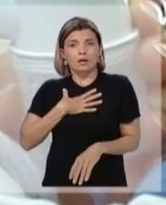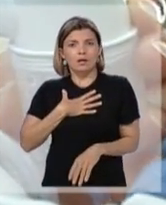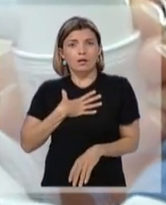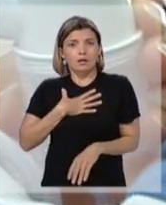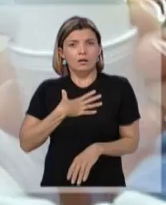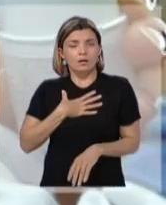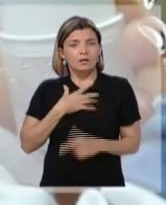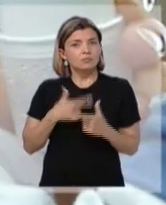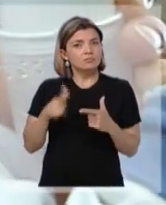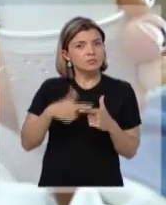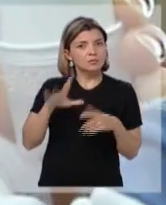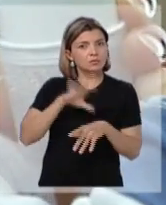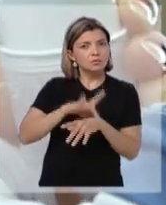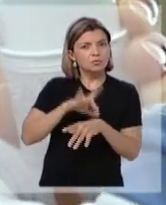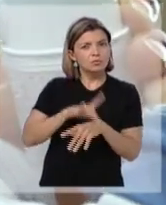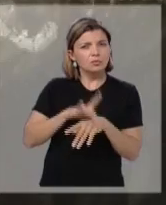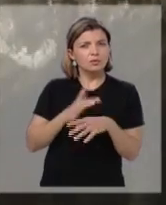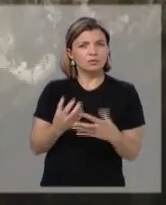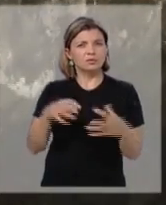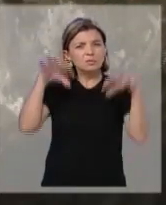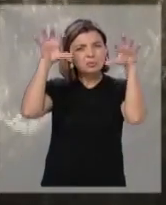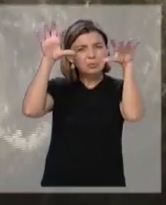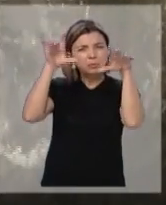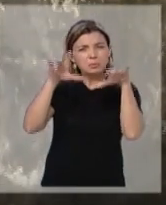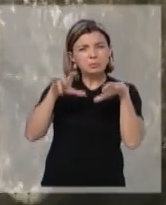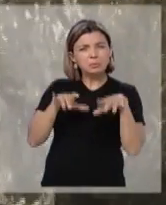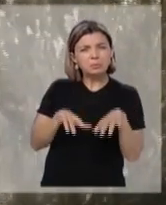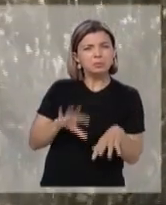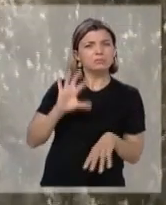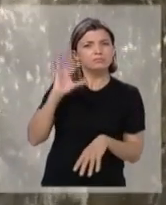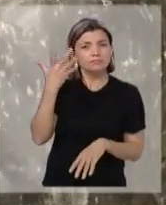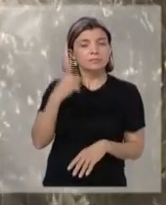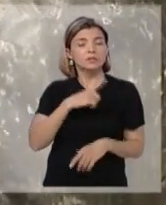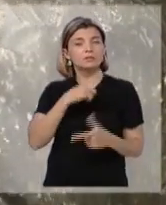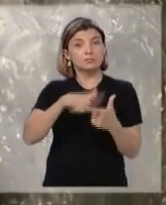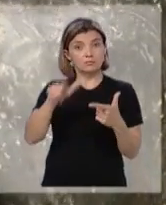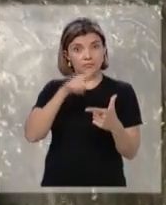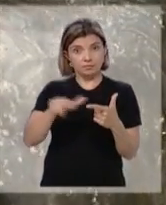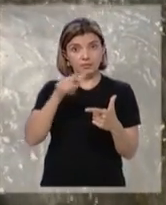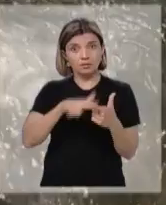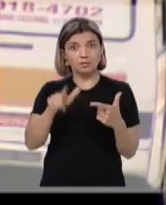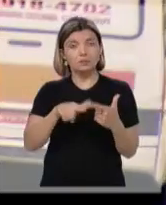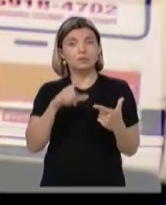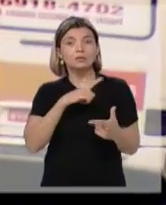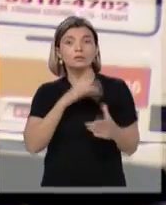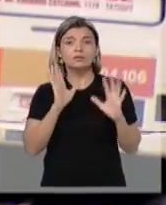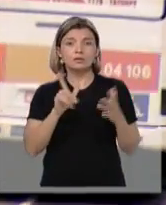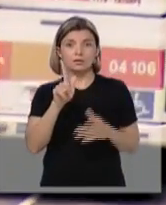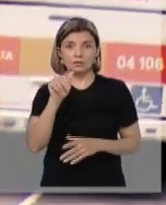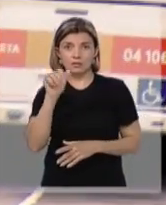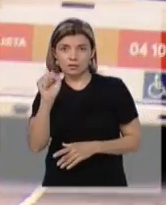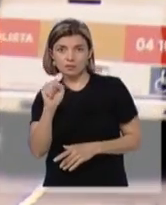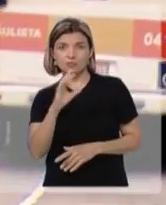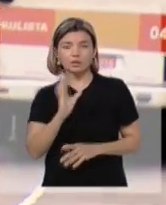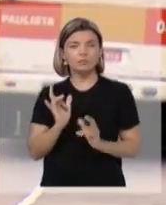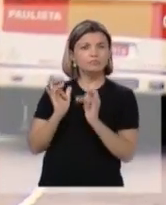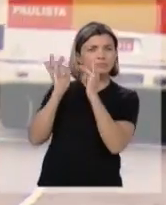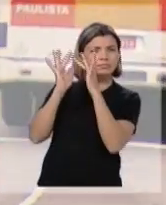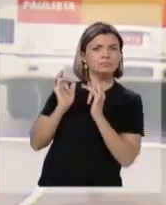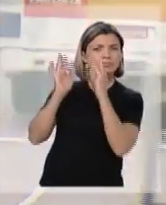aumento na incidência de doenças respiratórias e chuva ácida, entre outros problemas. O excesso desses